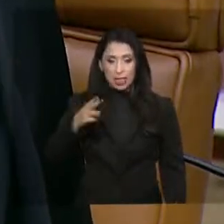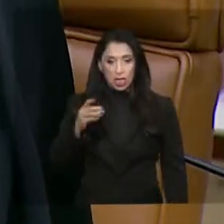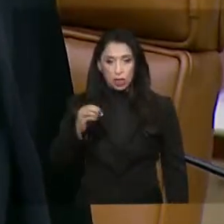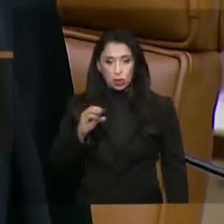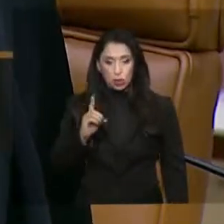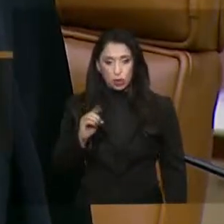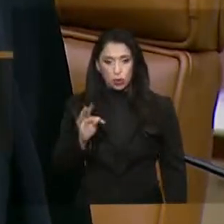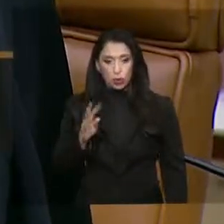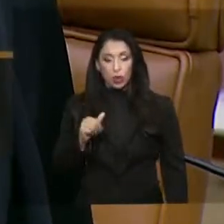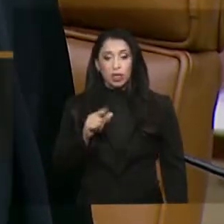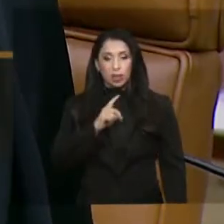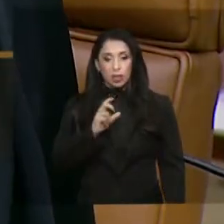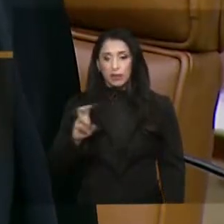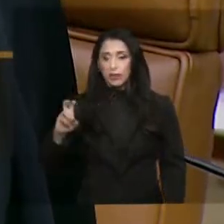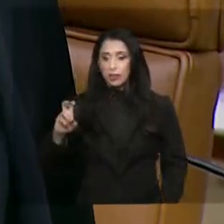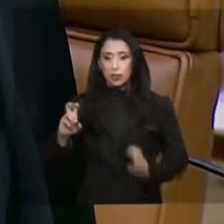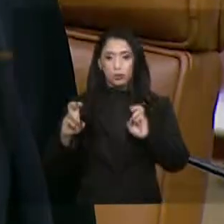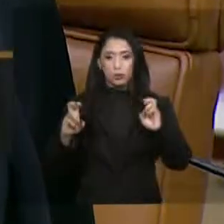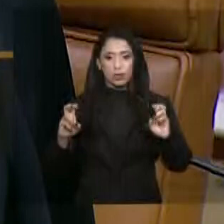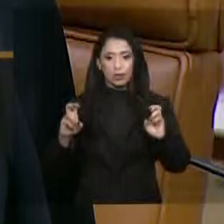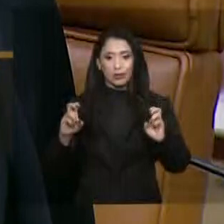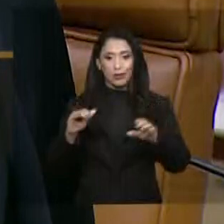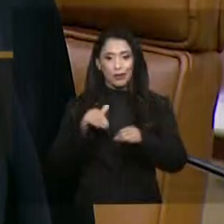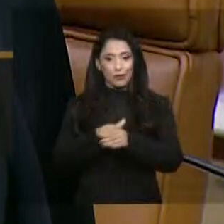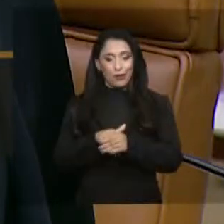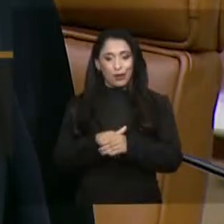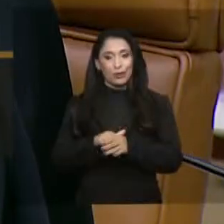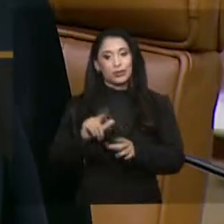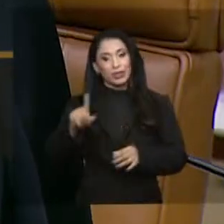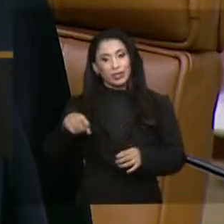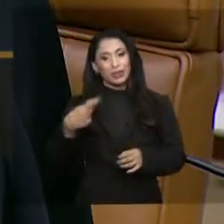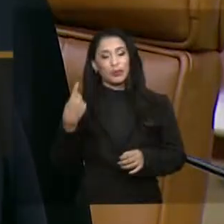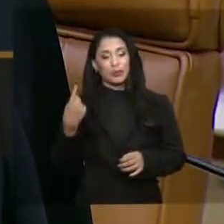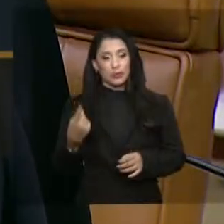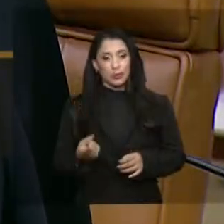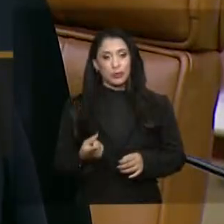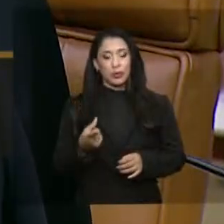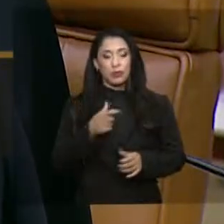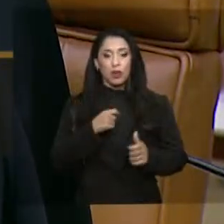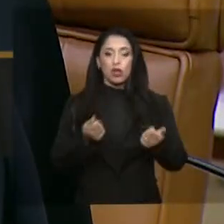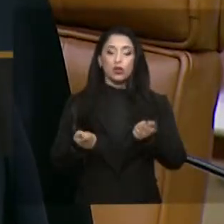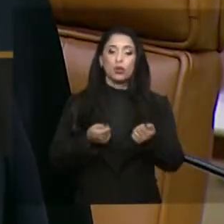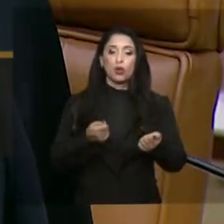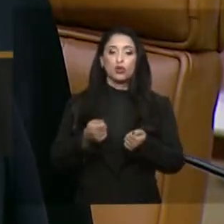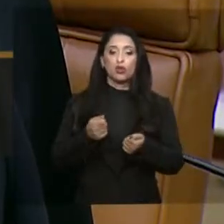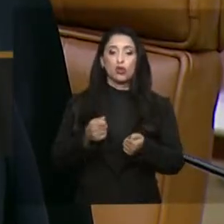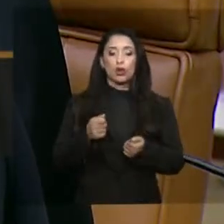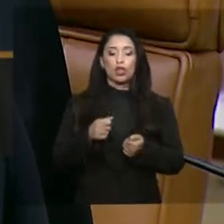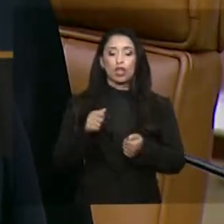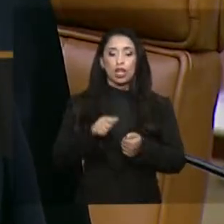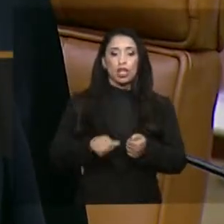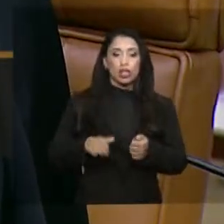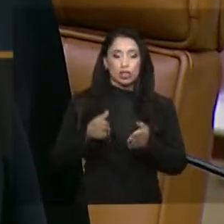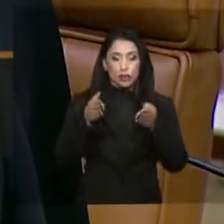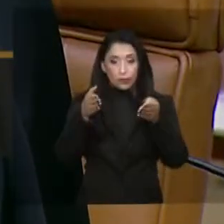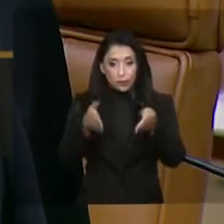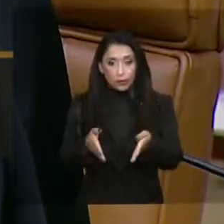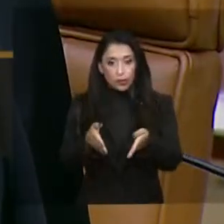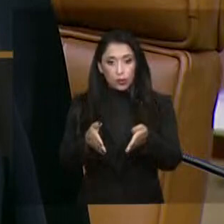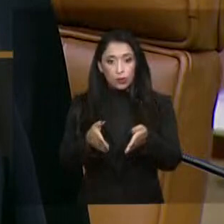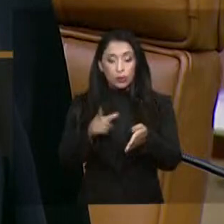ação direta 5-5. Pois é. Depois tivemos que resolver na questão do controle difuso, mas o empate